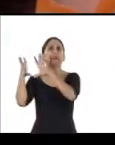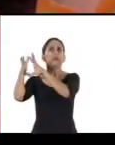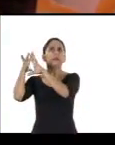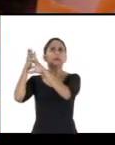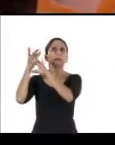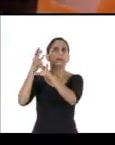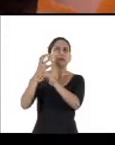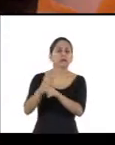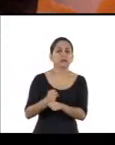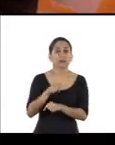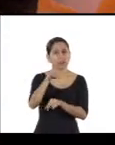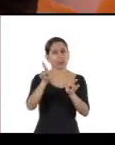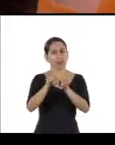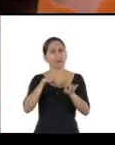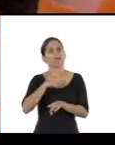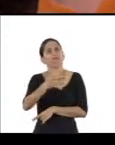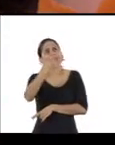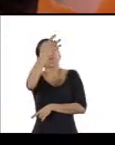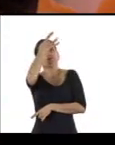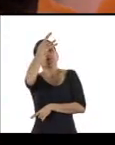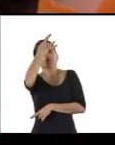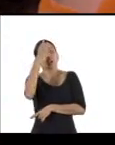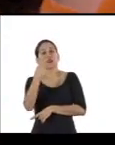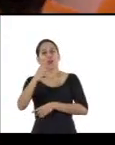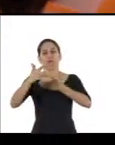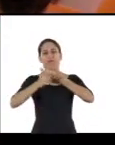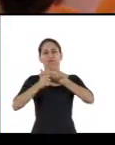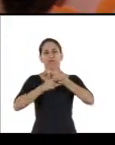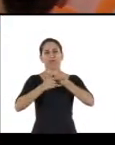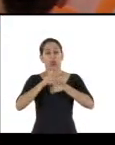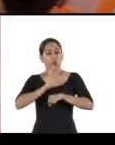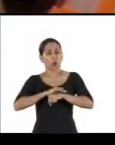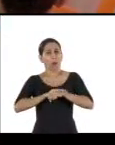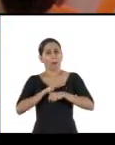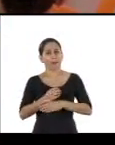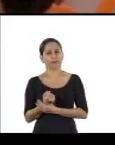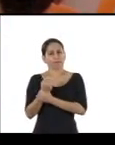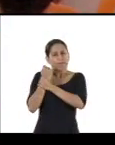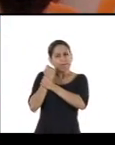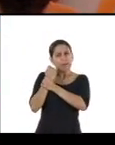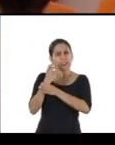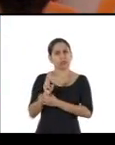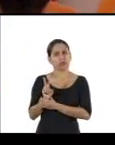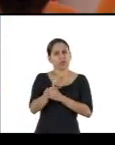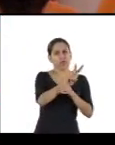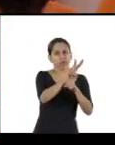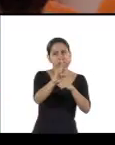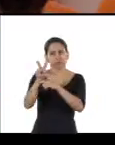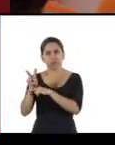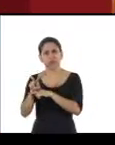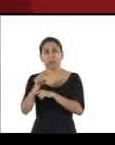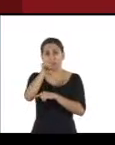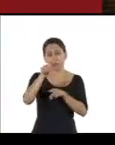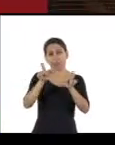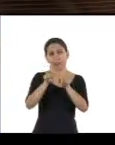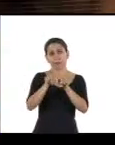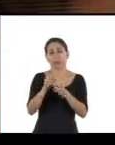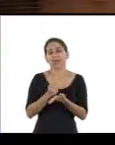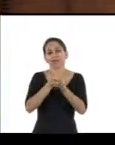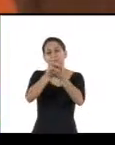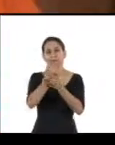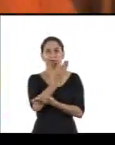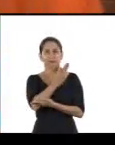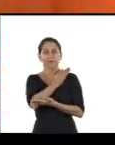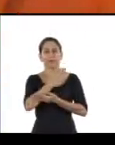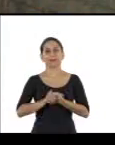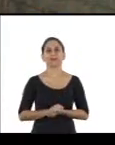tenha consciência do papel fundamental que desempenha na hora de se proteger e contribuir para a segurança dos outros colegas. Hoje